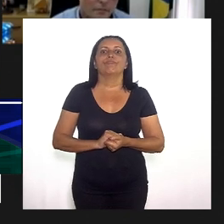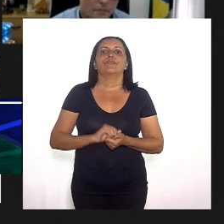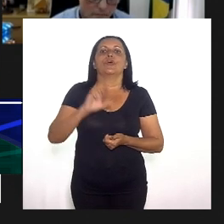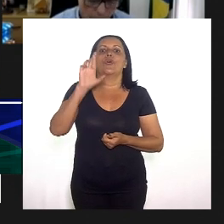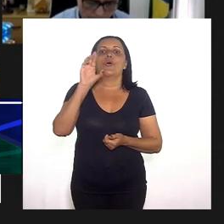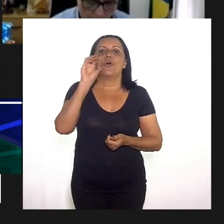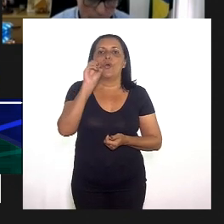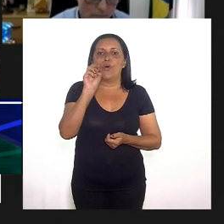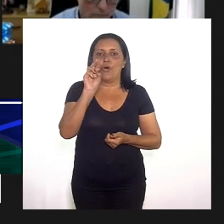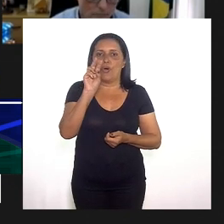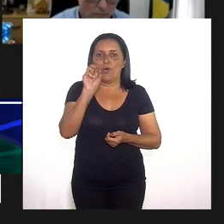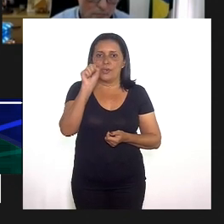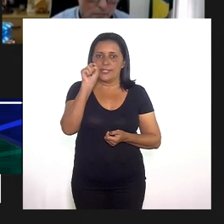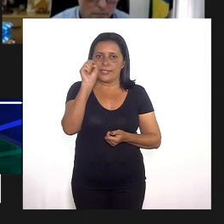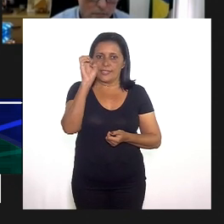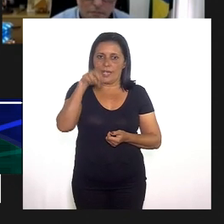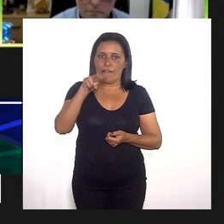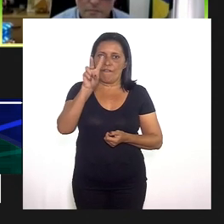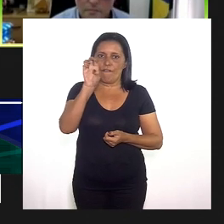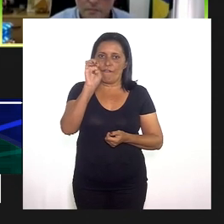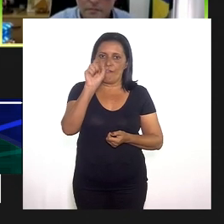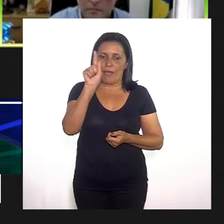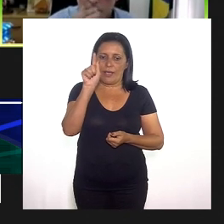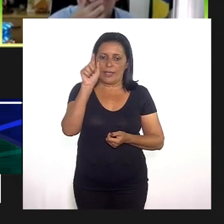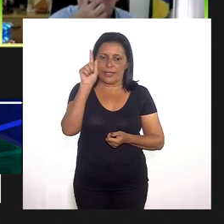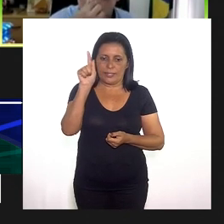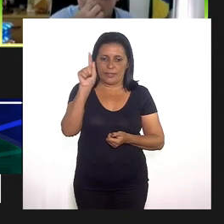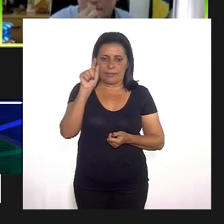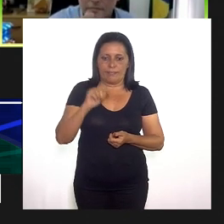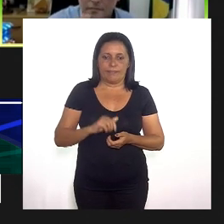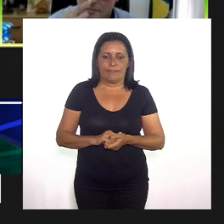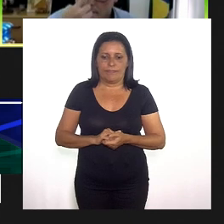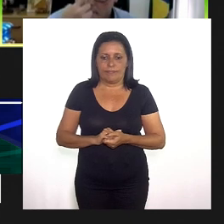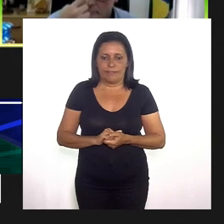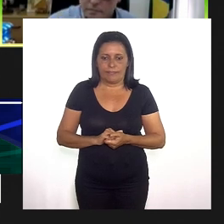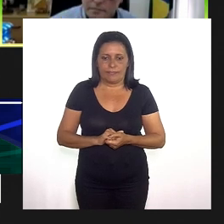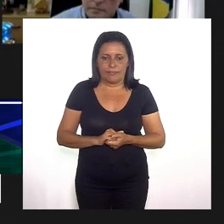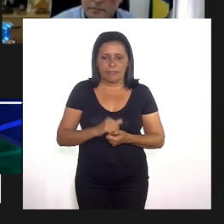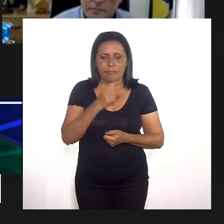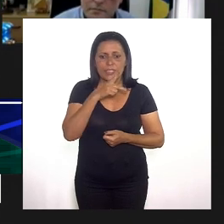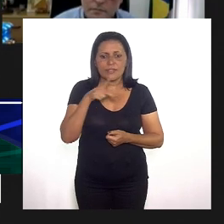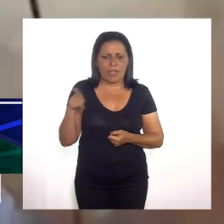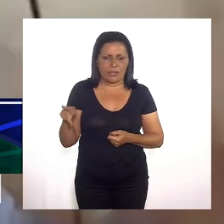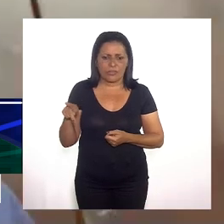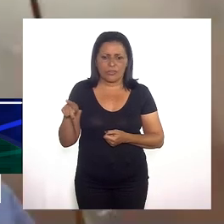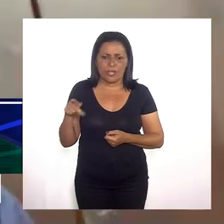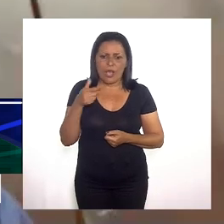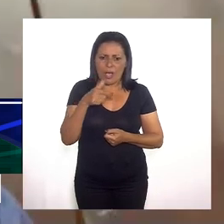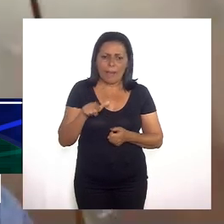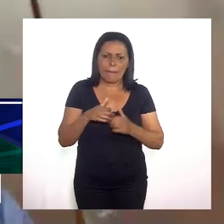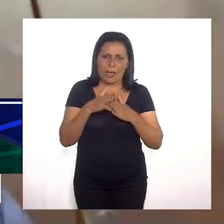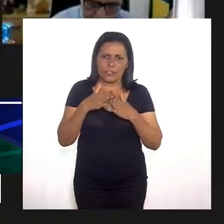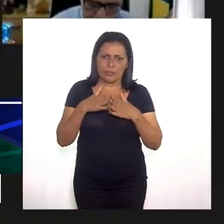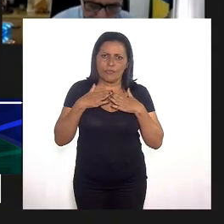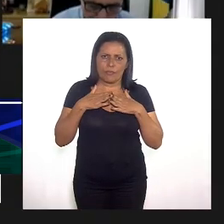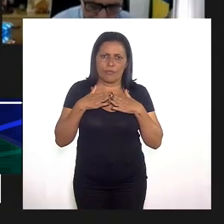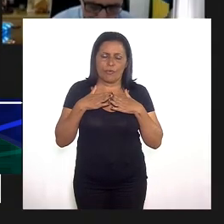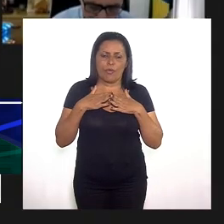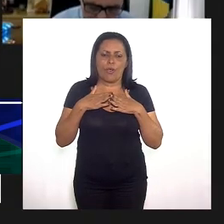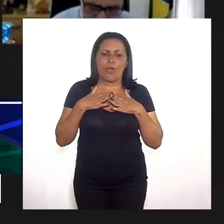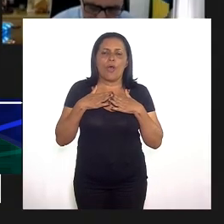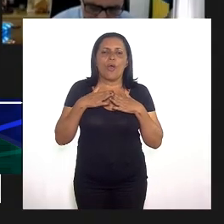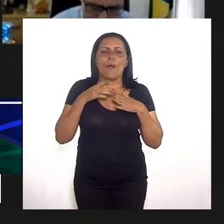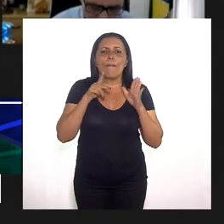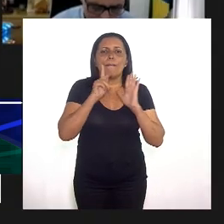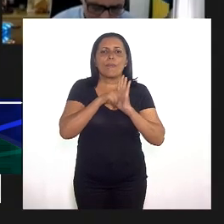Rosenberg Reis. Deputado Rosenberg Reis. Presidente, repete, por favor. Projeto de